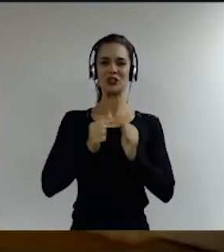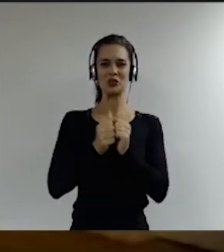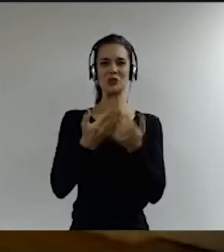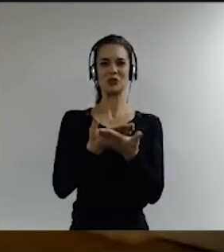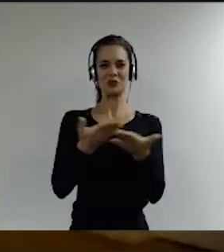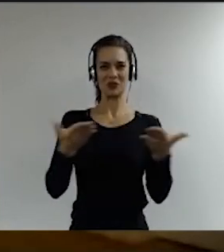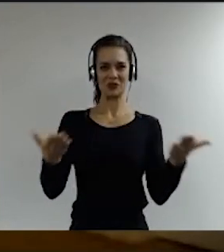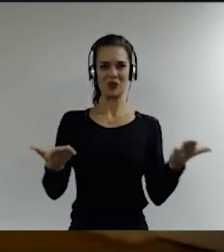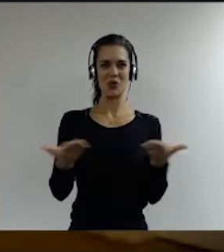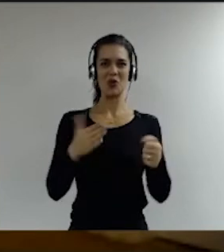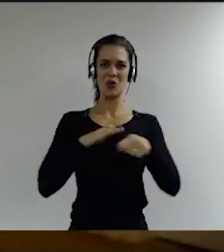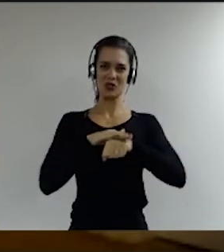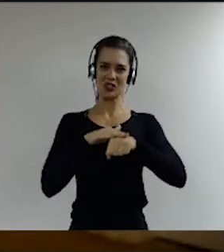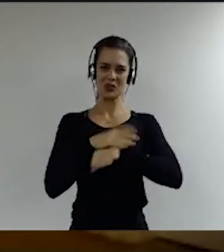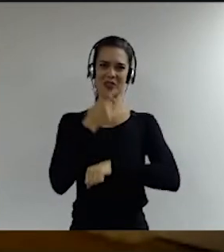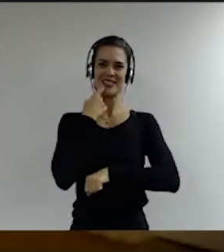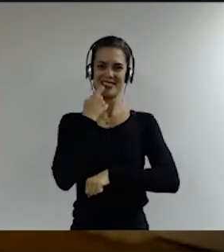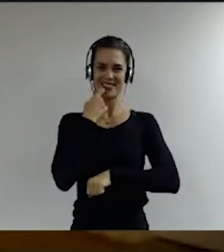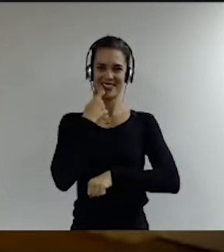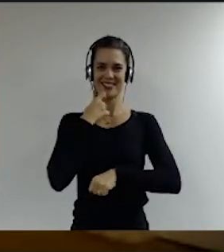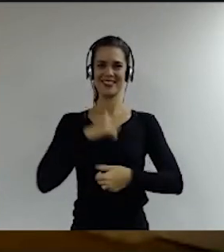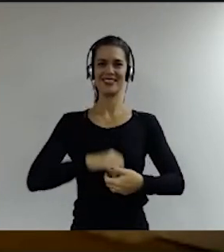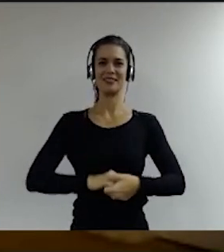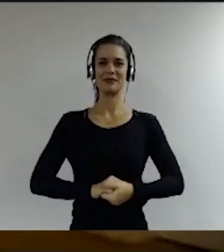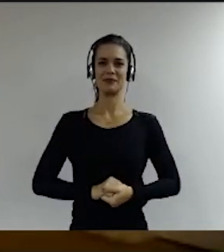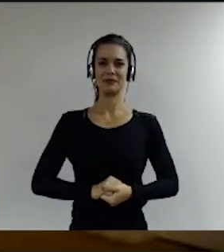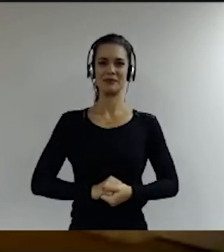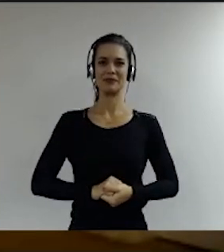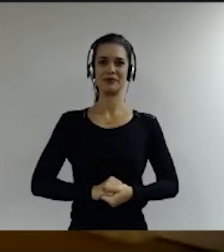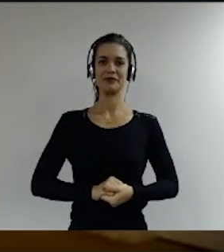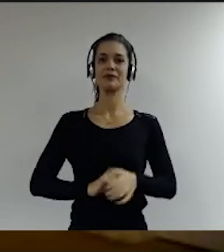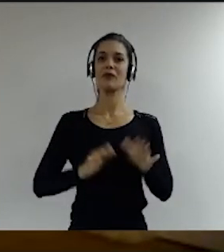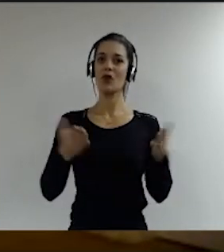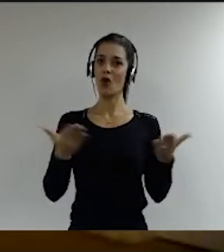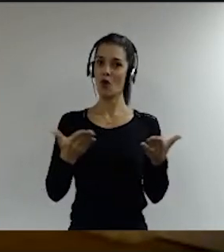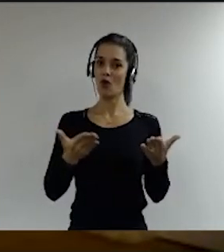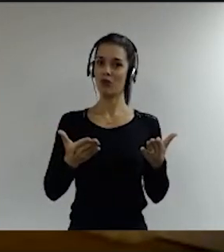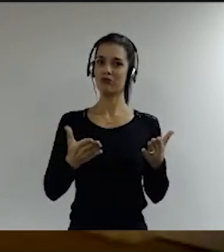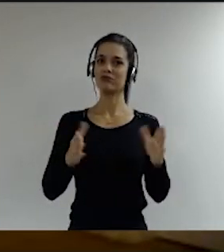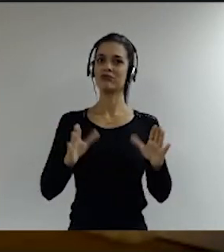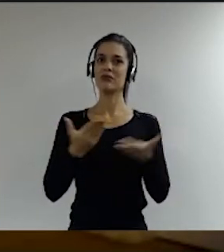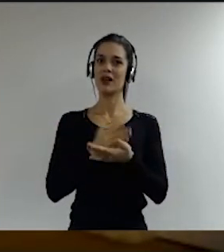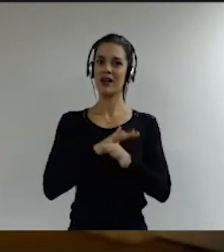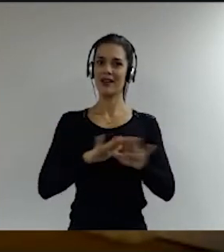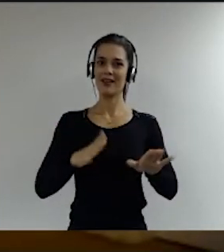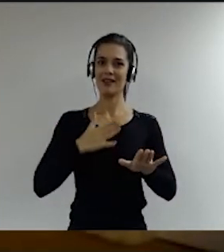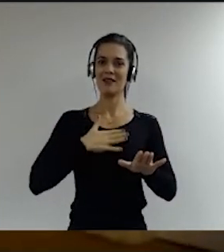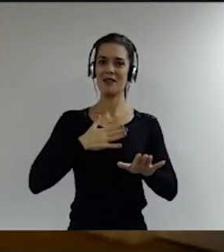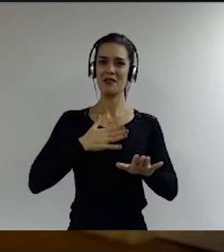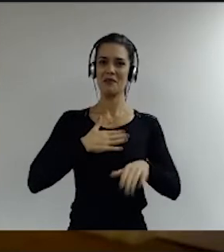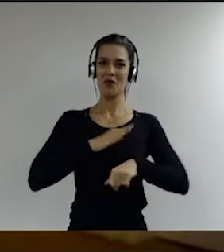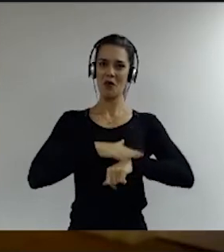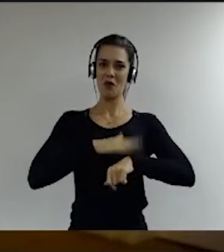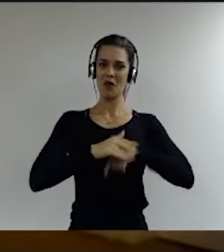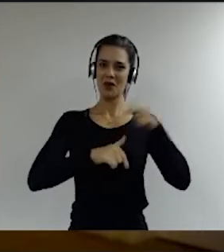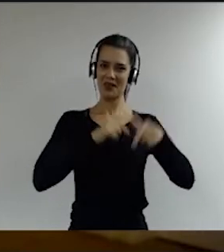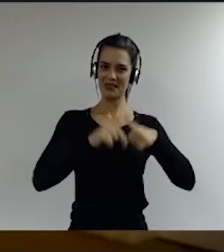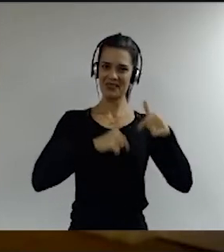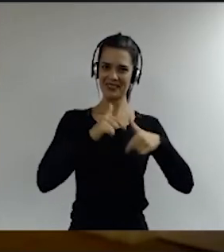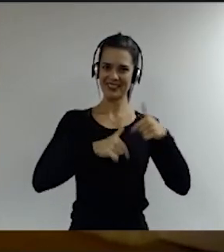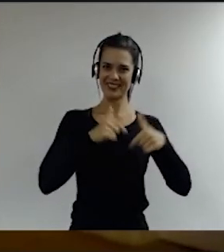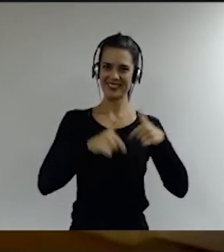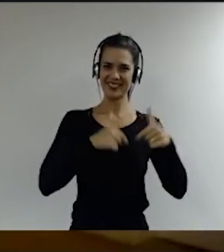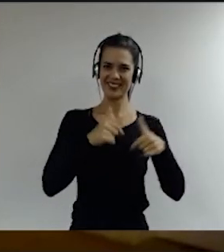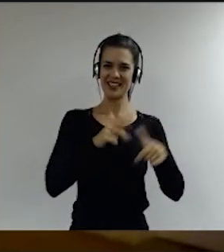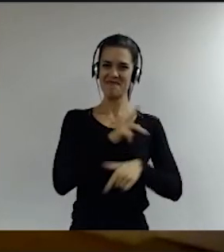vocês nessa noite de sexta-feira. Aliás, hoje encerrando o meu plantão. Oficialmente, hoje acaba o plantão